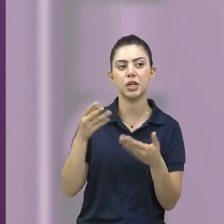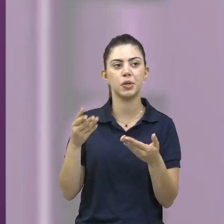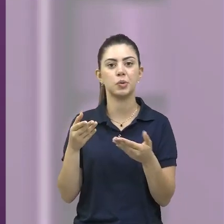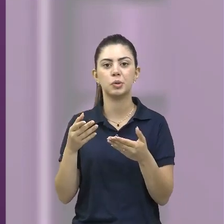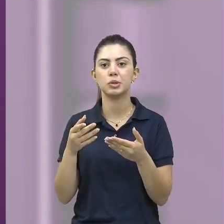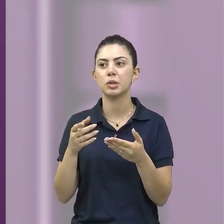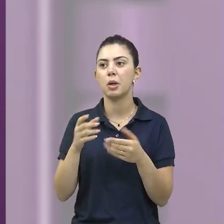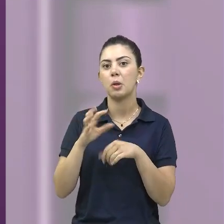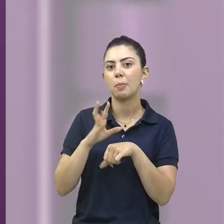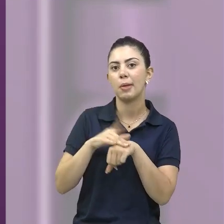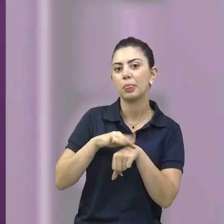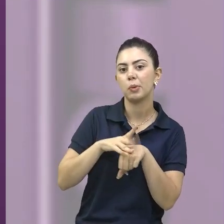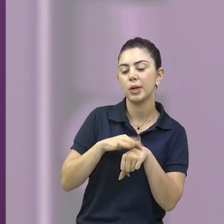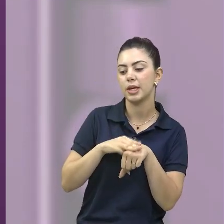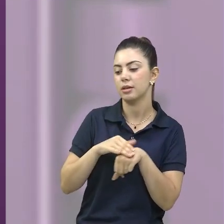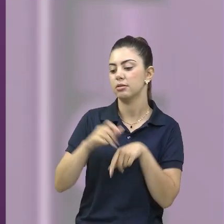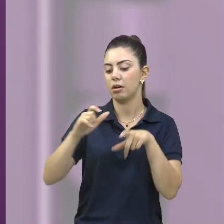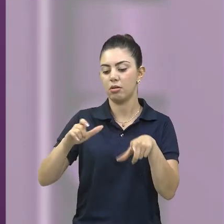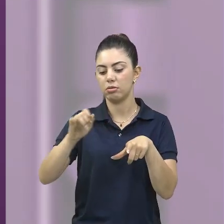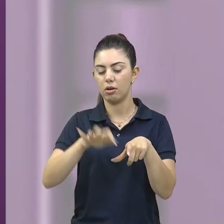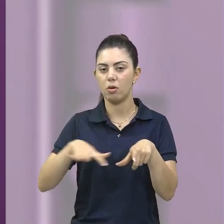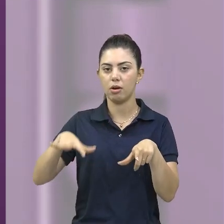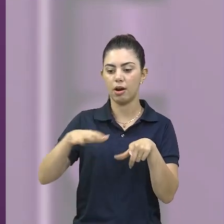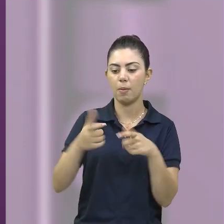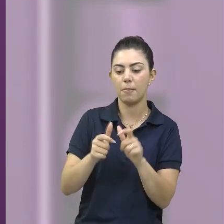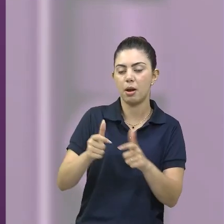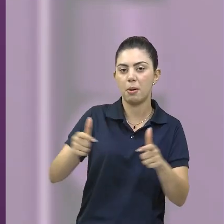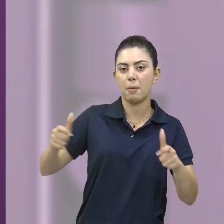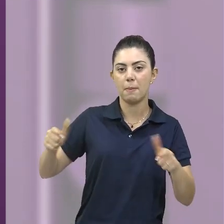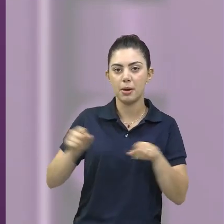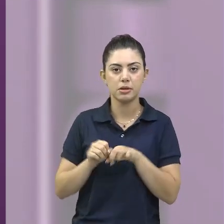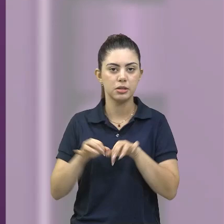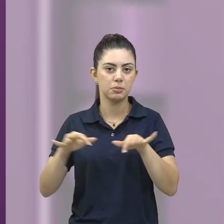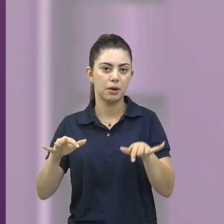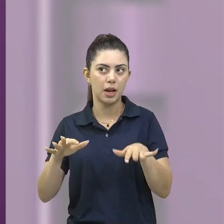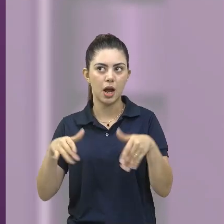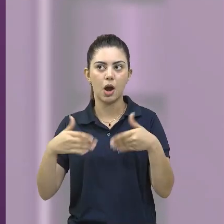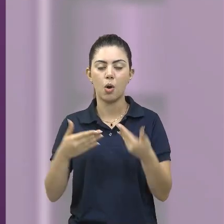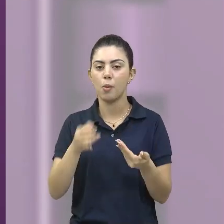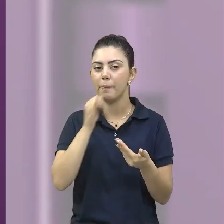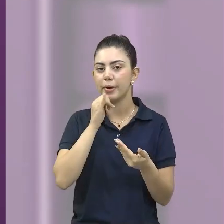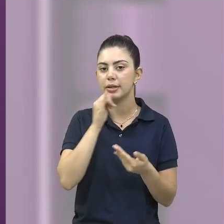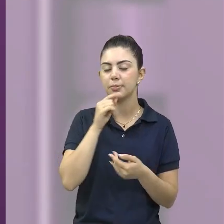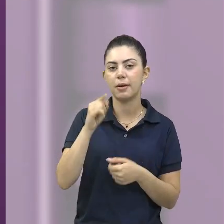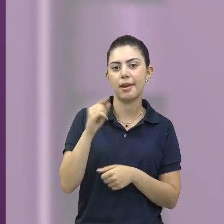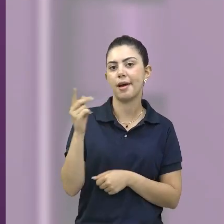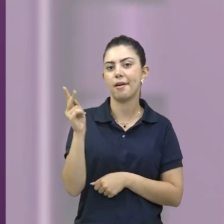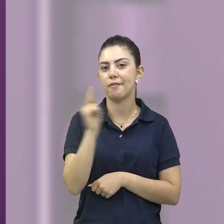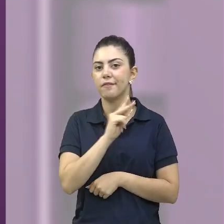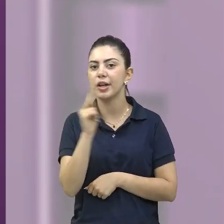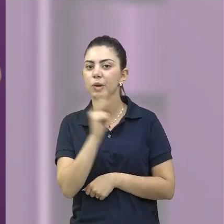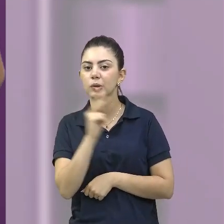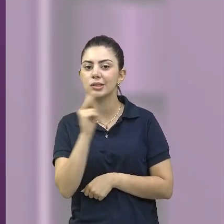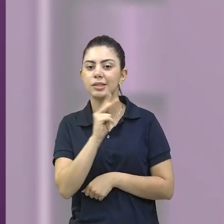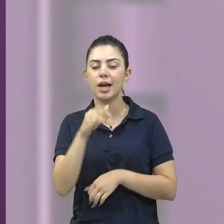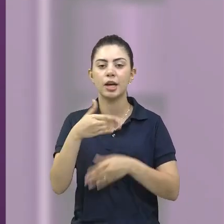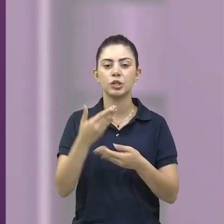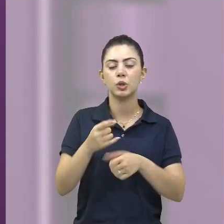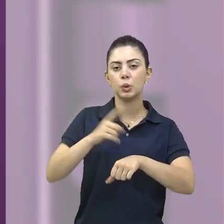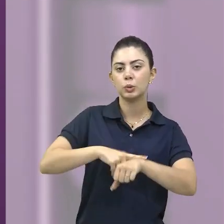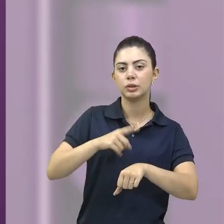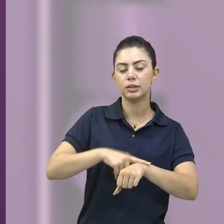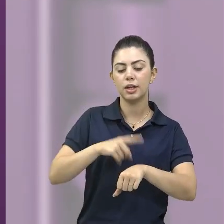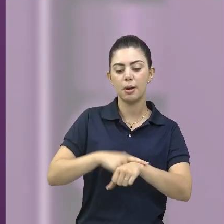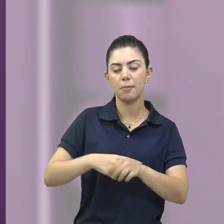dentro de um ambiente experimental, seja para registrar a velocidade ou o tempo que um fenômeno